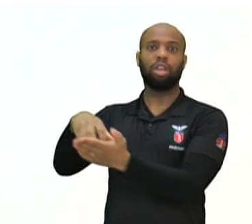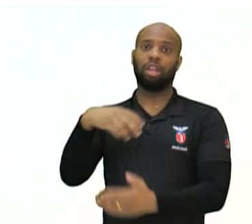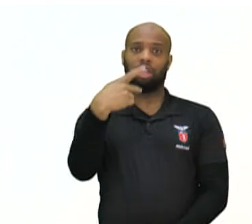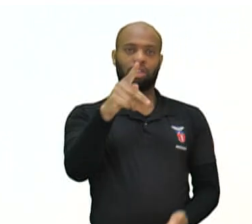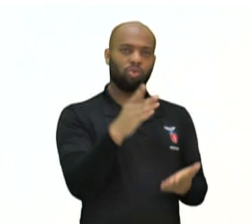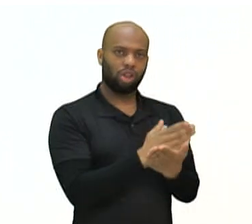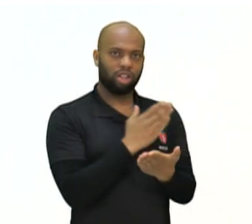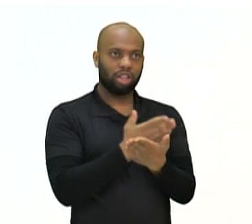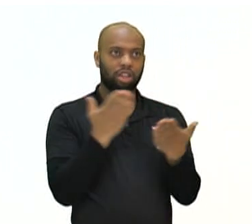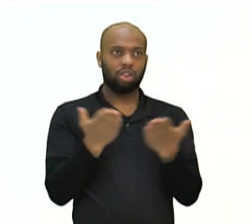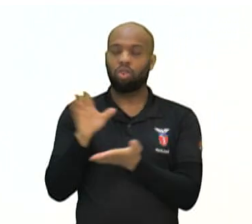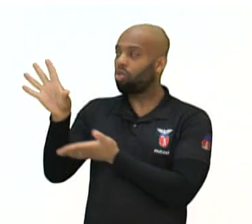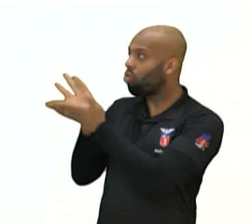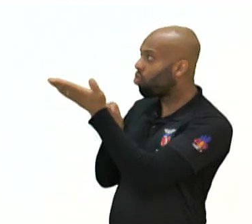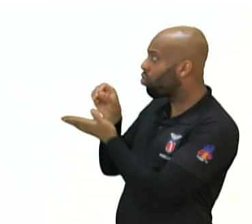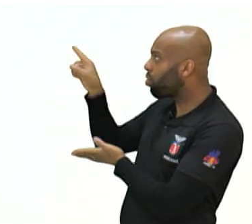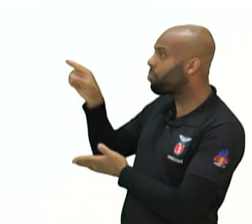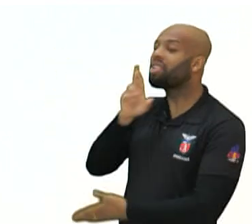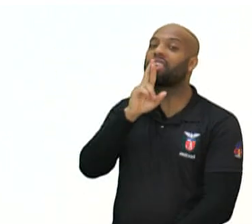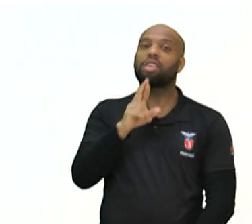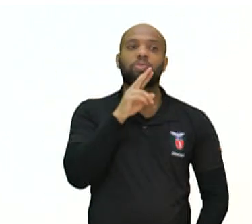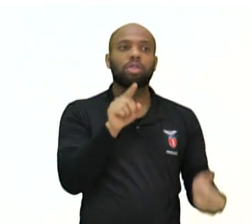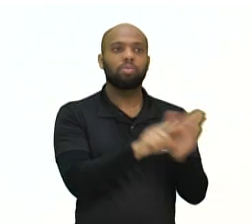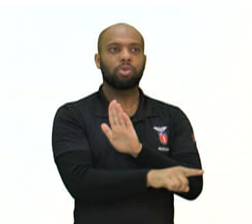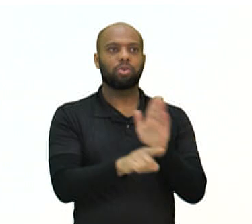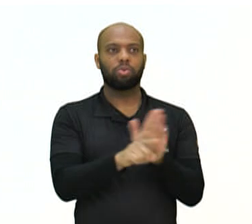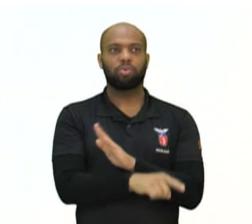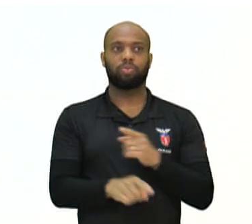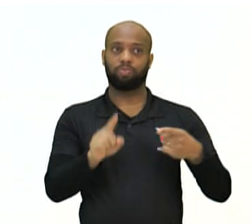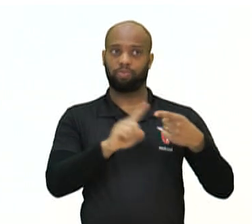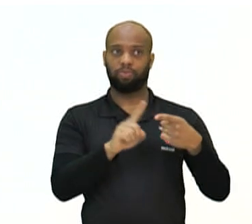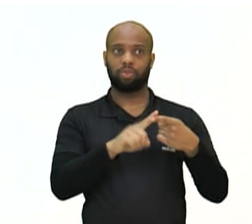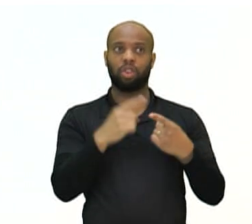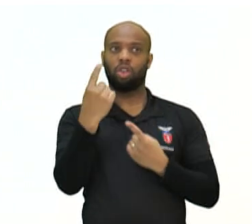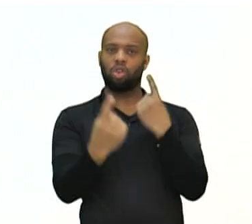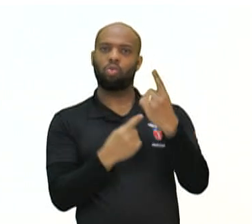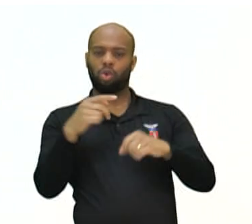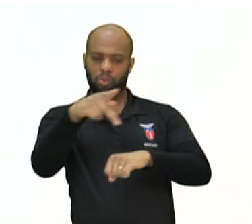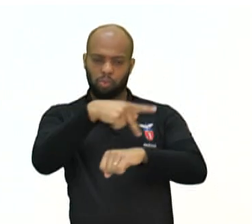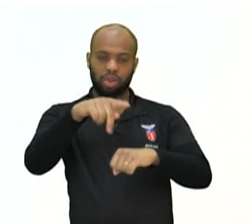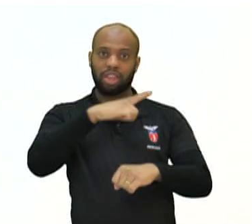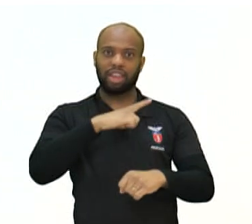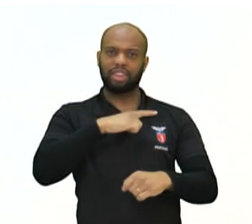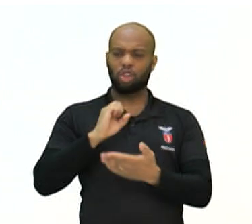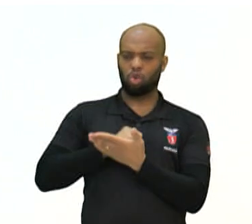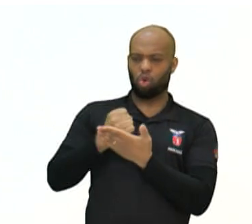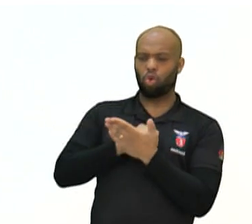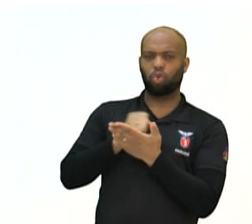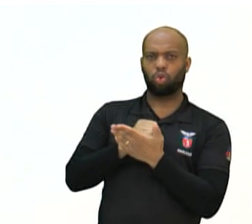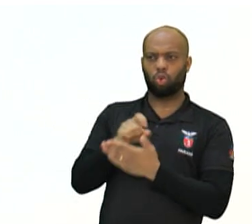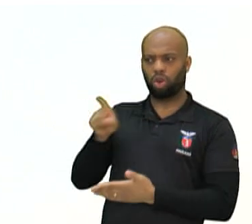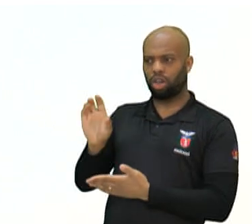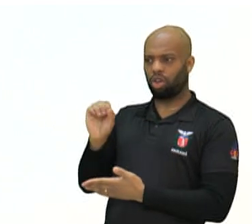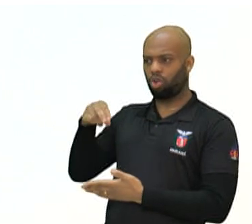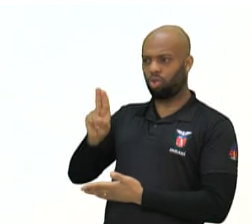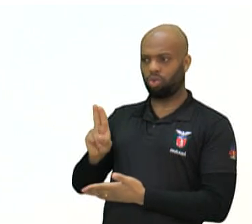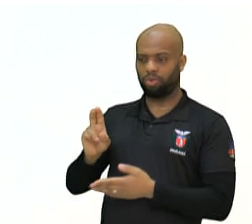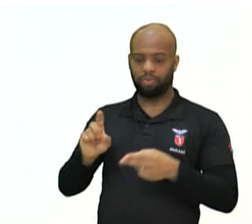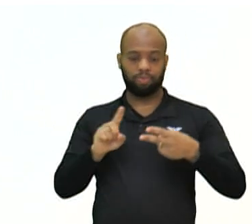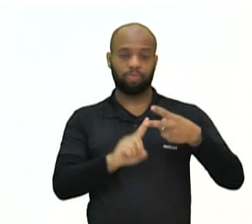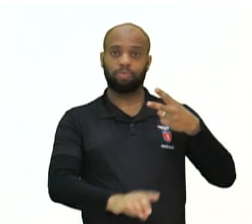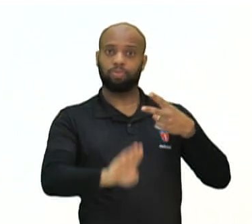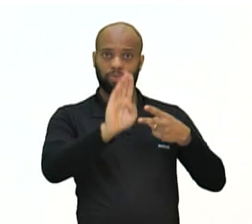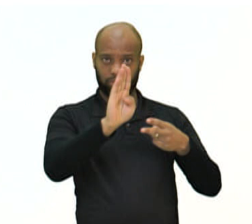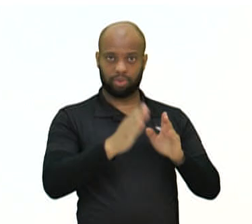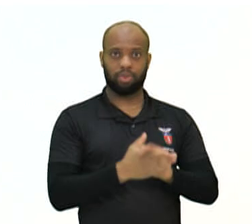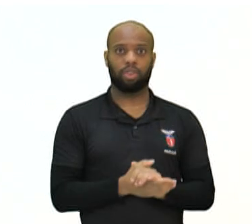caderno, copie e responda essas 2 questões. Quais nações têm poder de controle sobre a ONU? E a letra